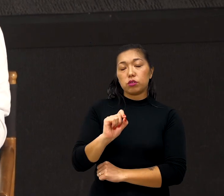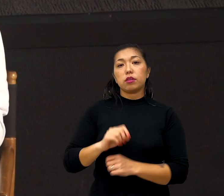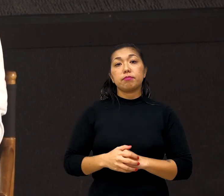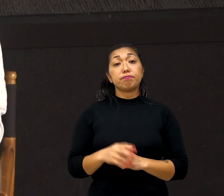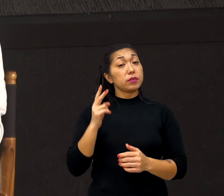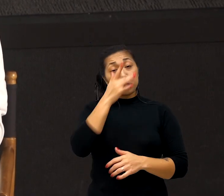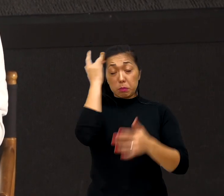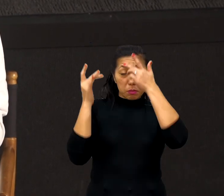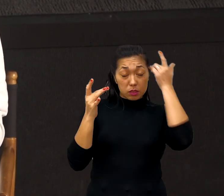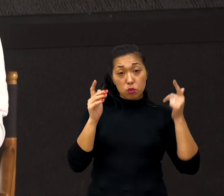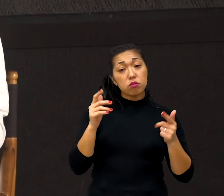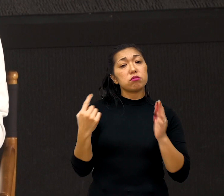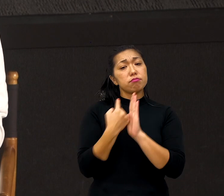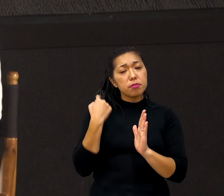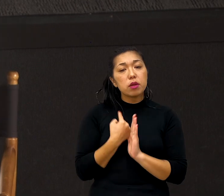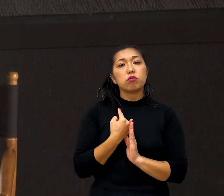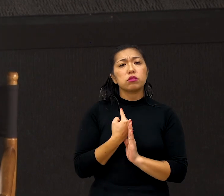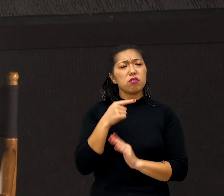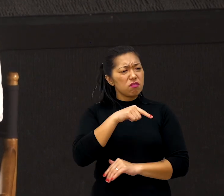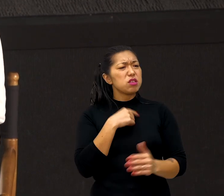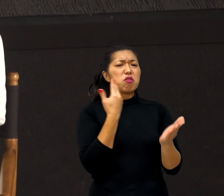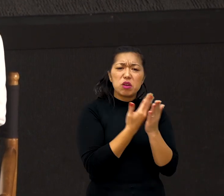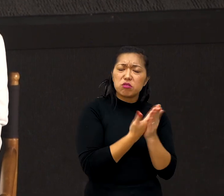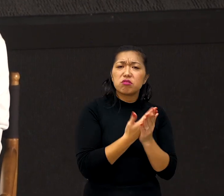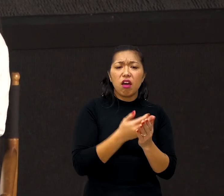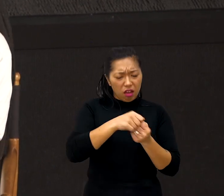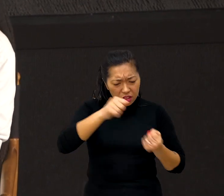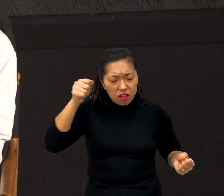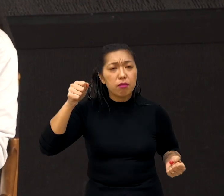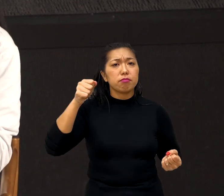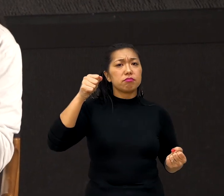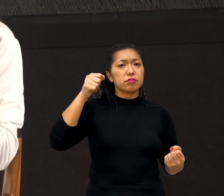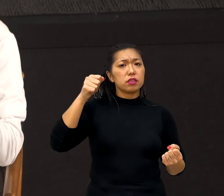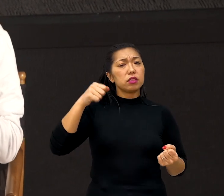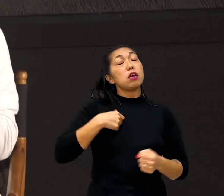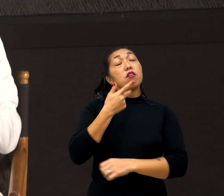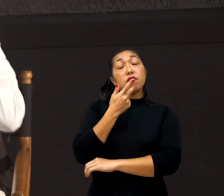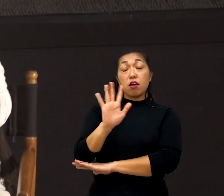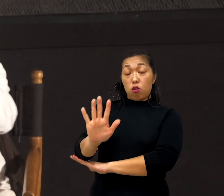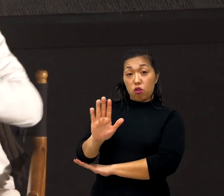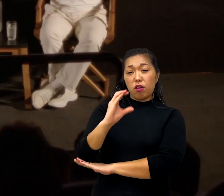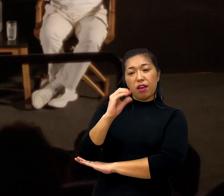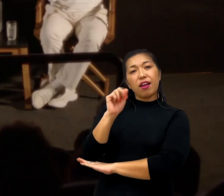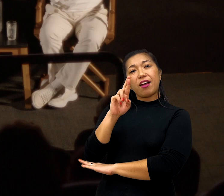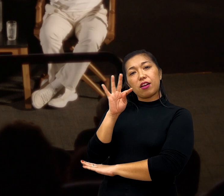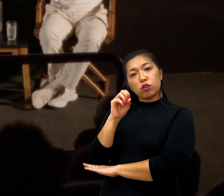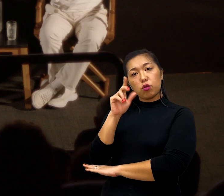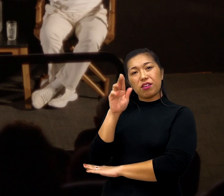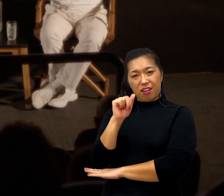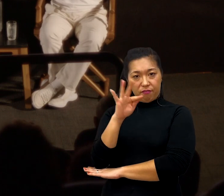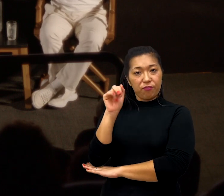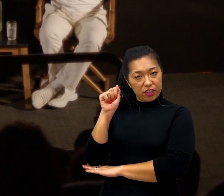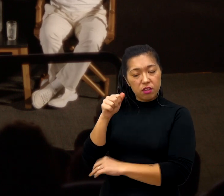me perguntavam, né? Você vai estudar cartografia? Eu dizia, professor, cartografia é muito fácil, o cara passa